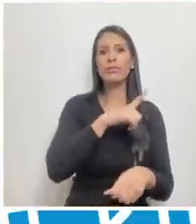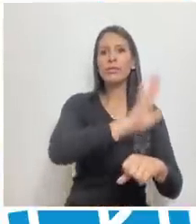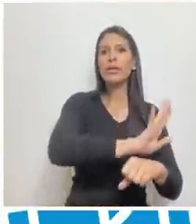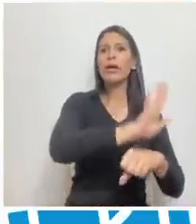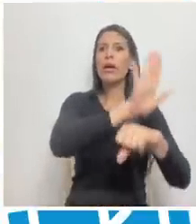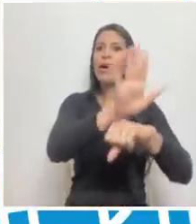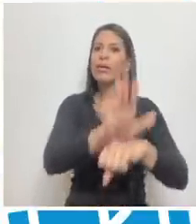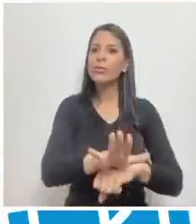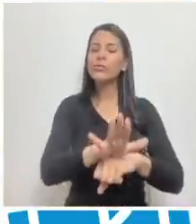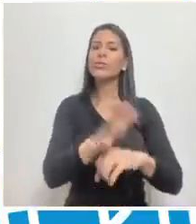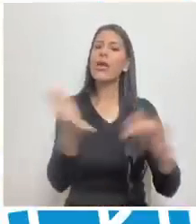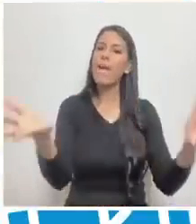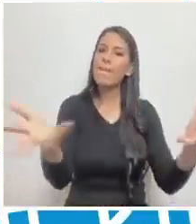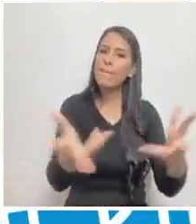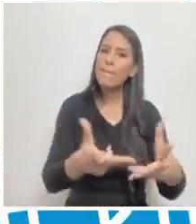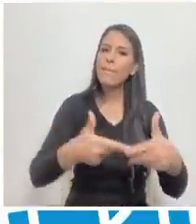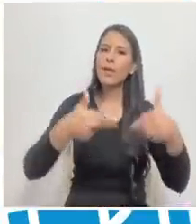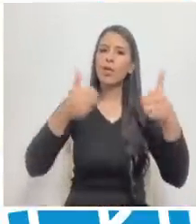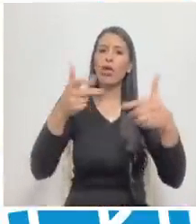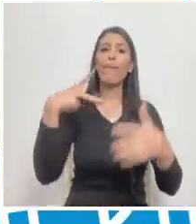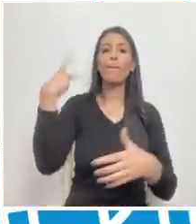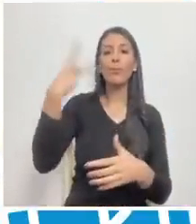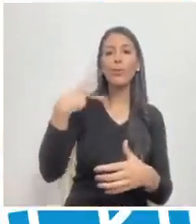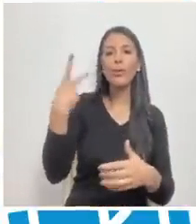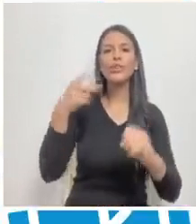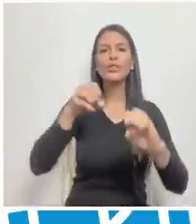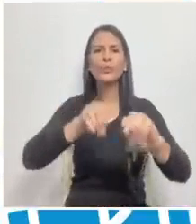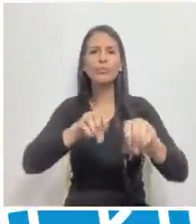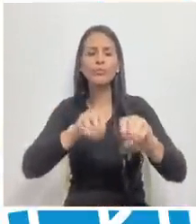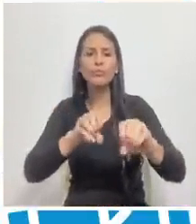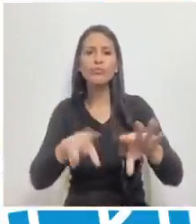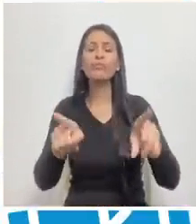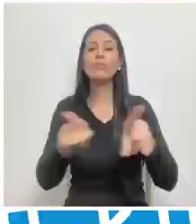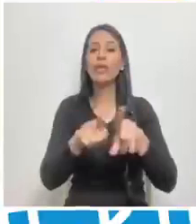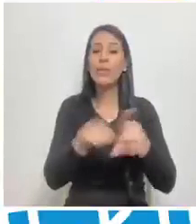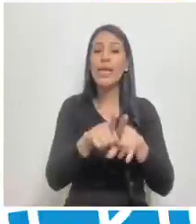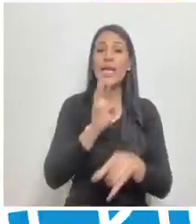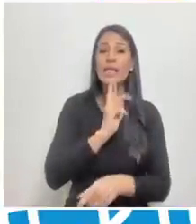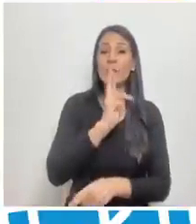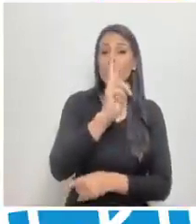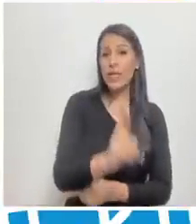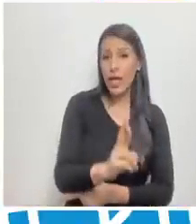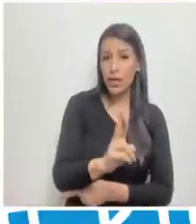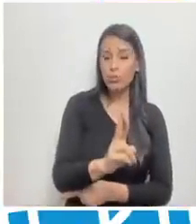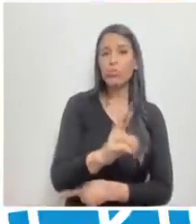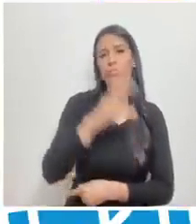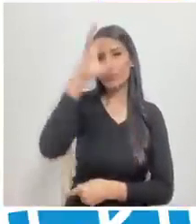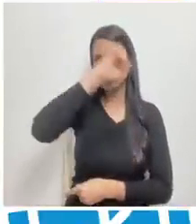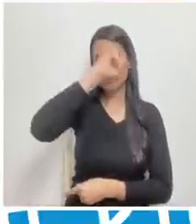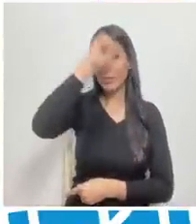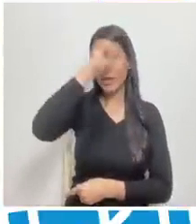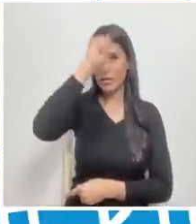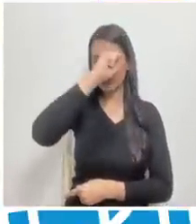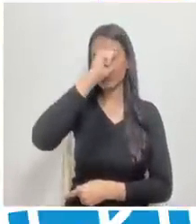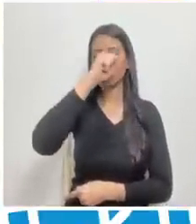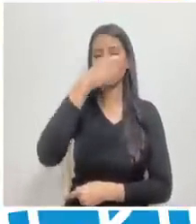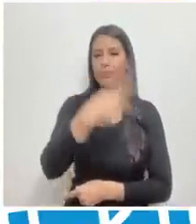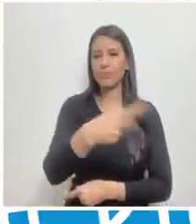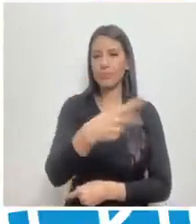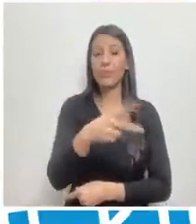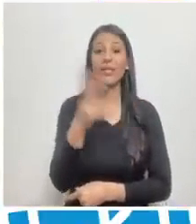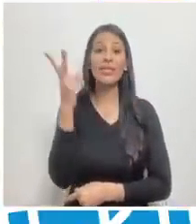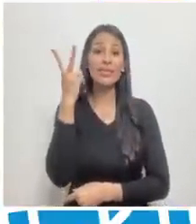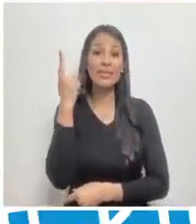das políticas educacionais e dos resultados de aprendizagem nesses 2 estados, né. O Ceará dá um passo a mais quando ele